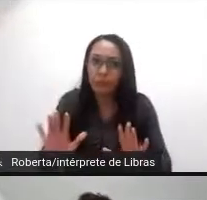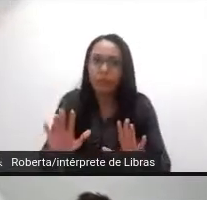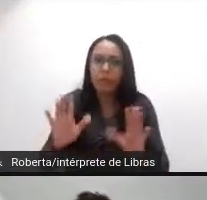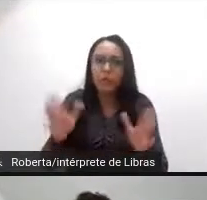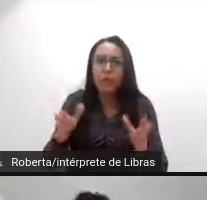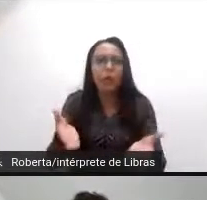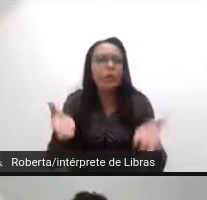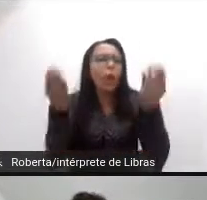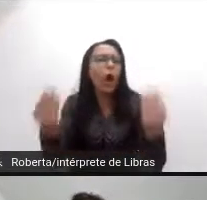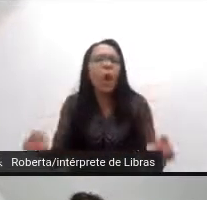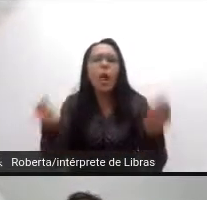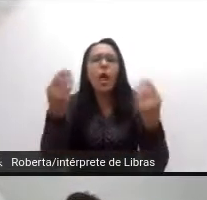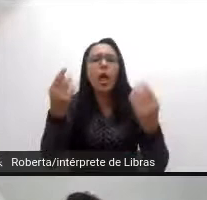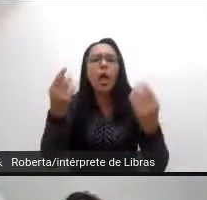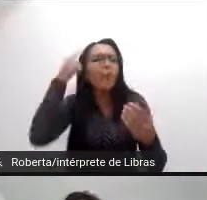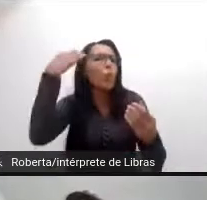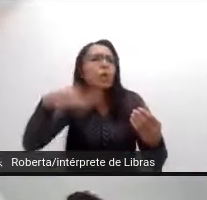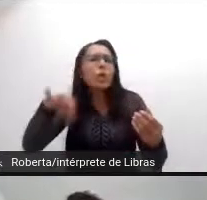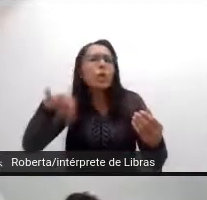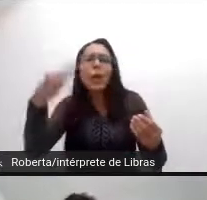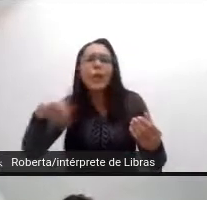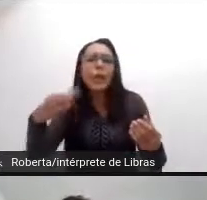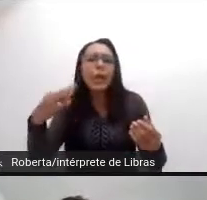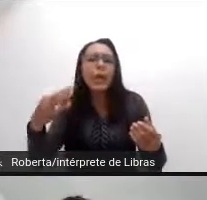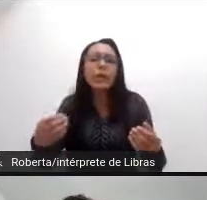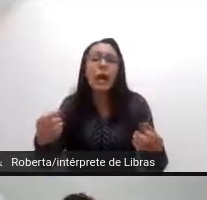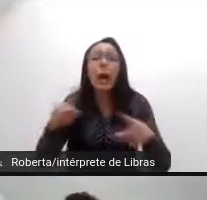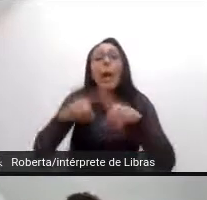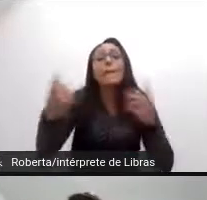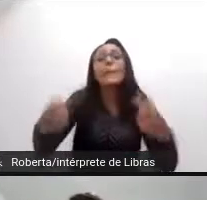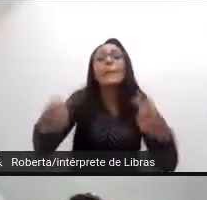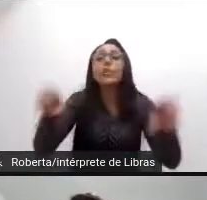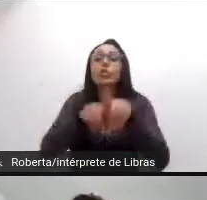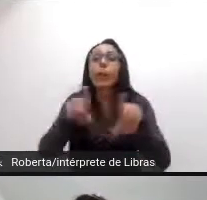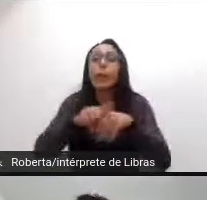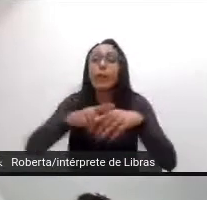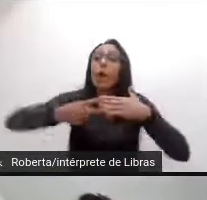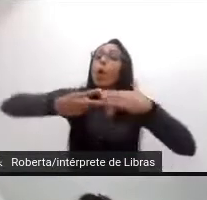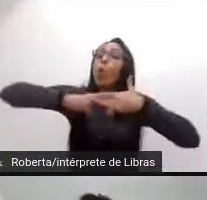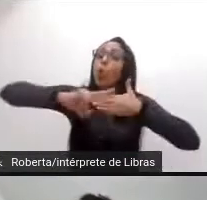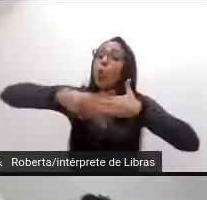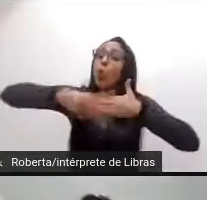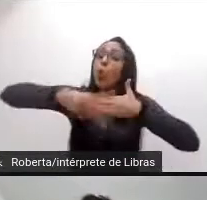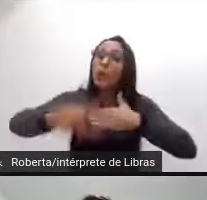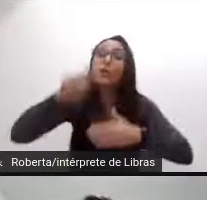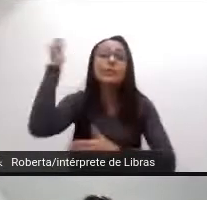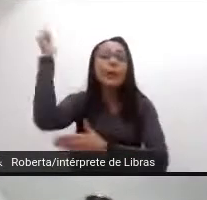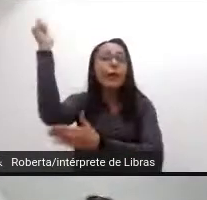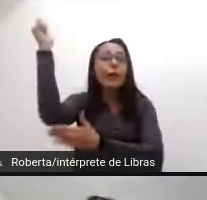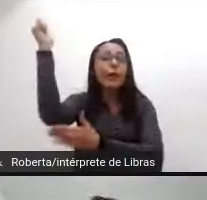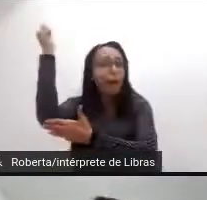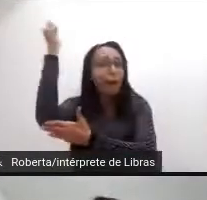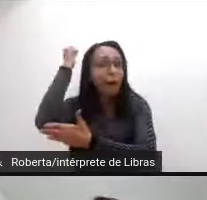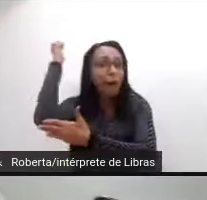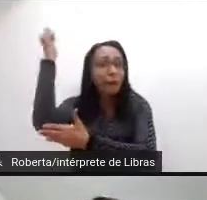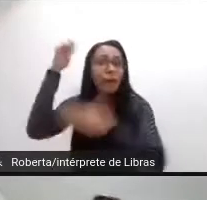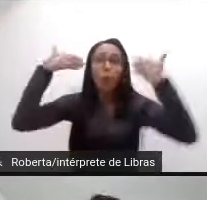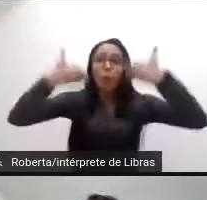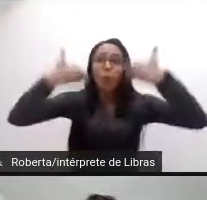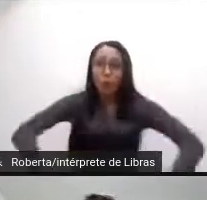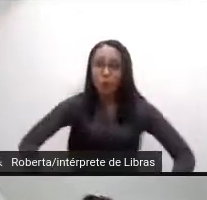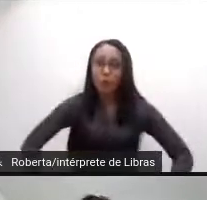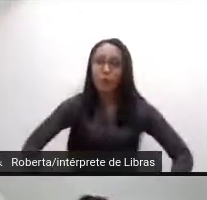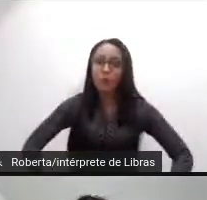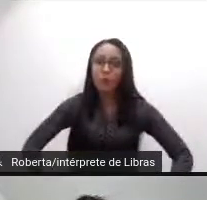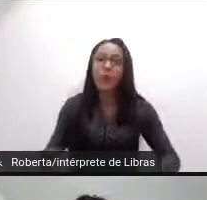e nada mais acontecer, como também pode trazer consequências bastante graves para o organismo. Por isso que é